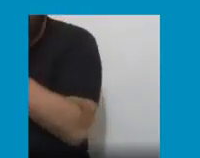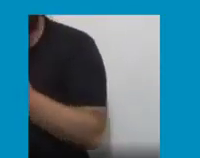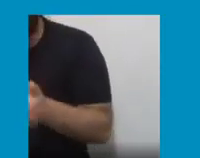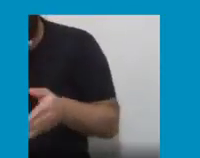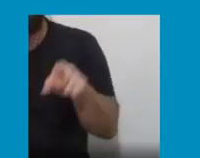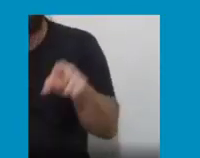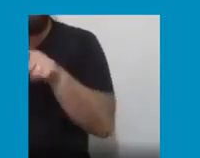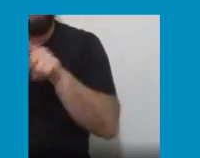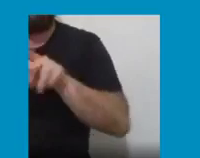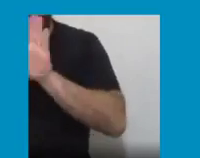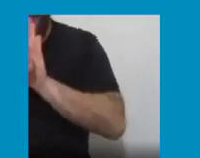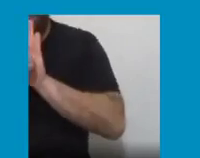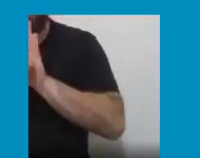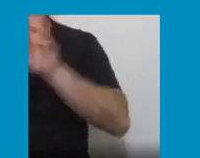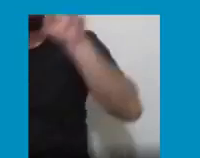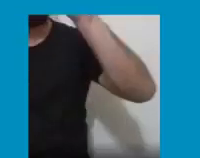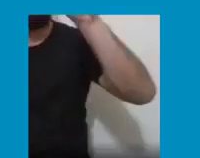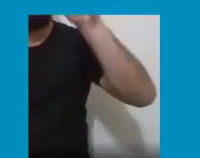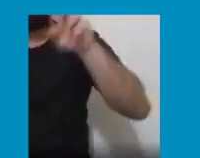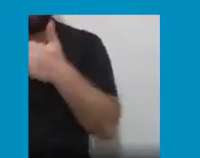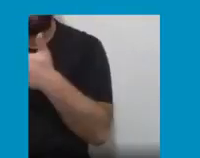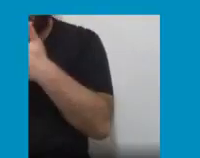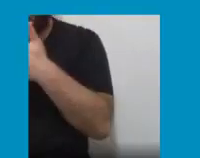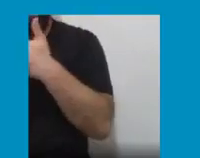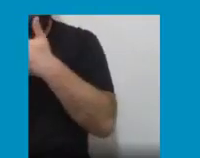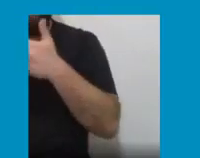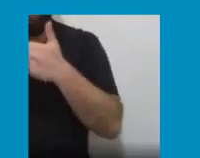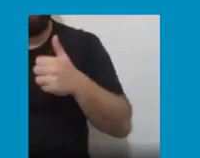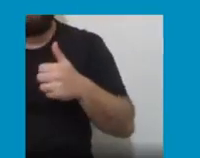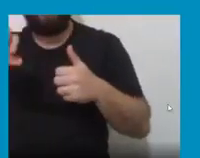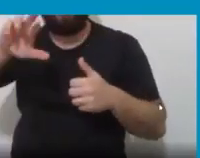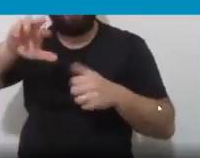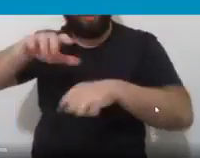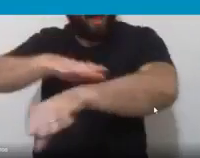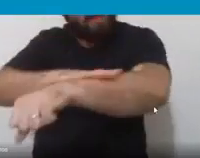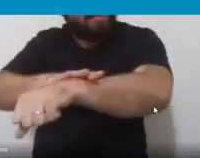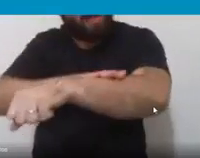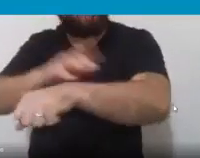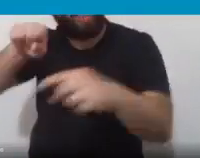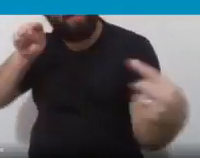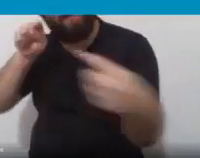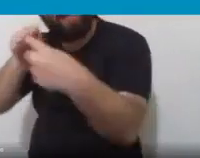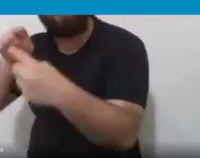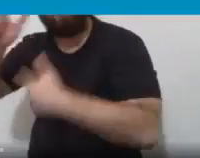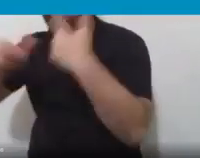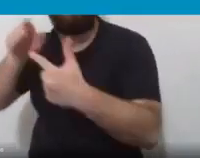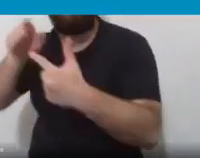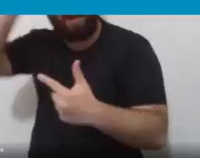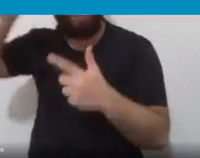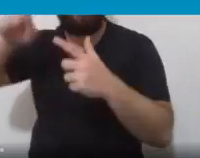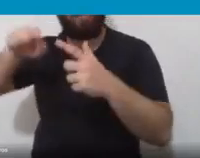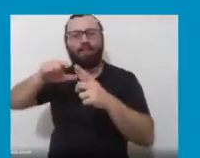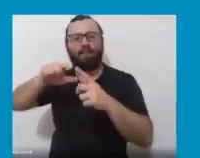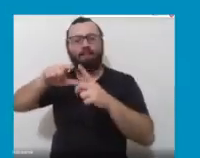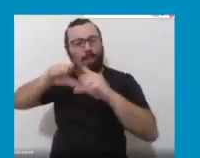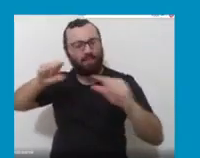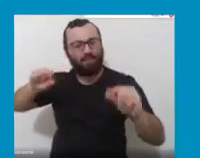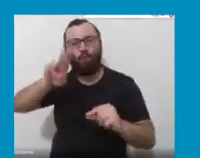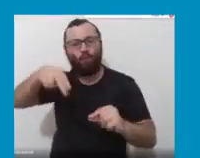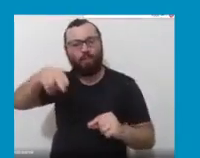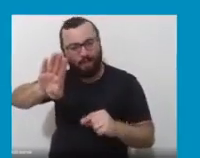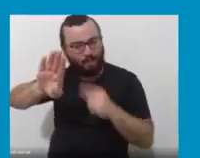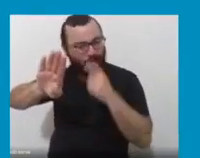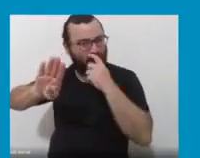o termo tribunal racial foi aplicado ao nosso trabalho lá na Universidade de Brasília, a comissão que nós trabalhávamos